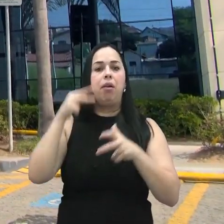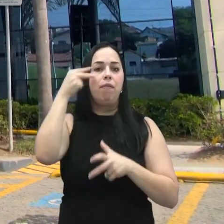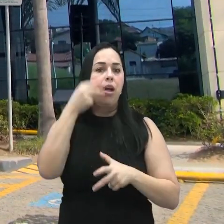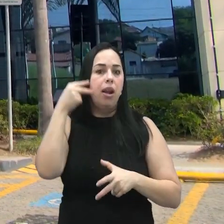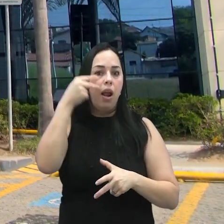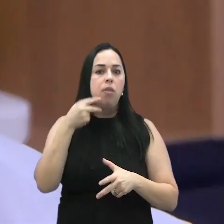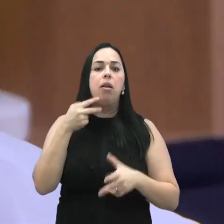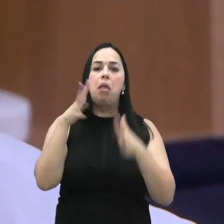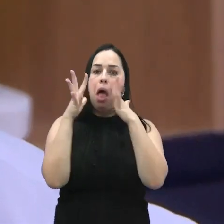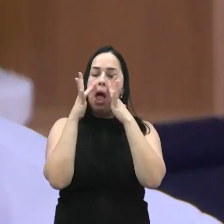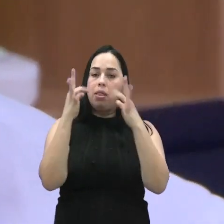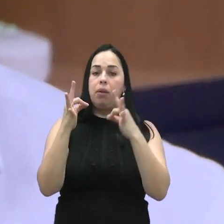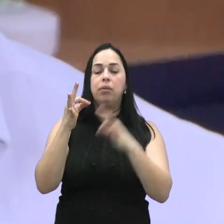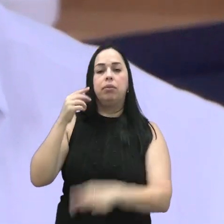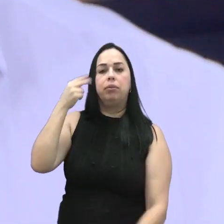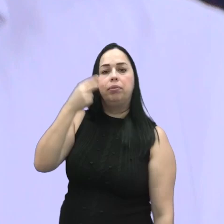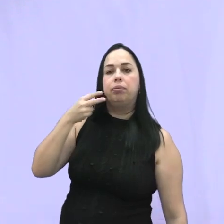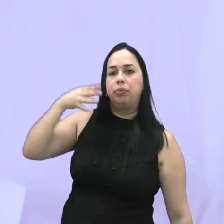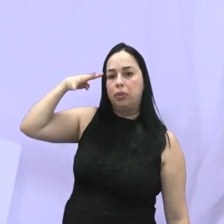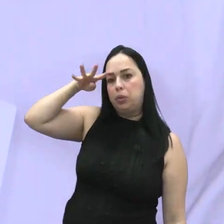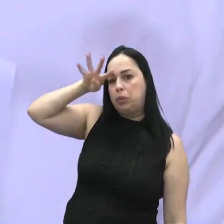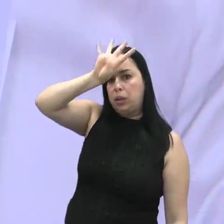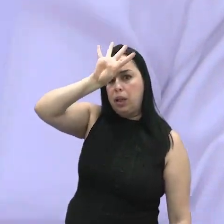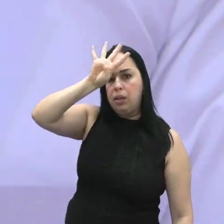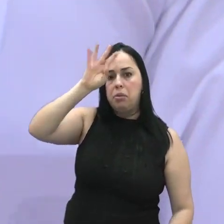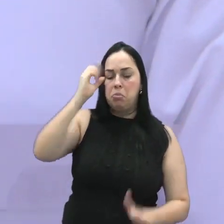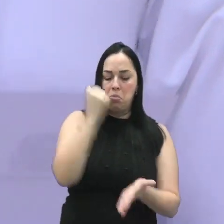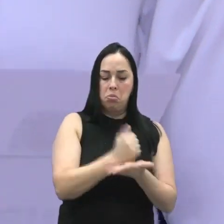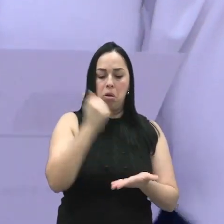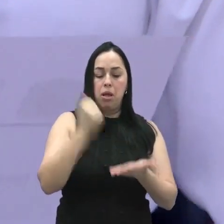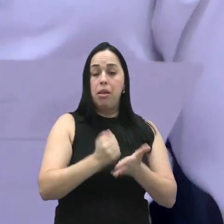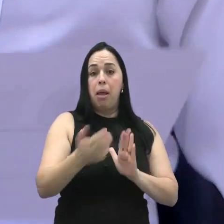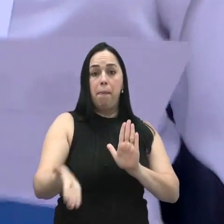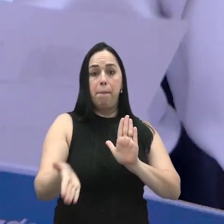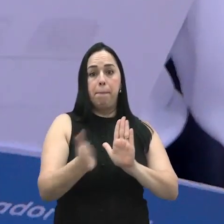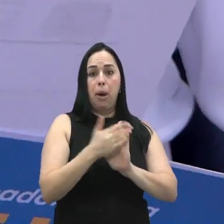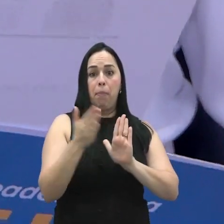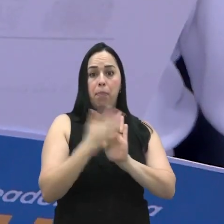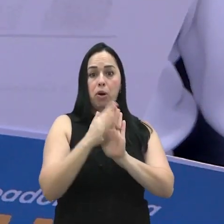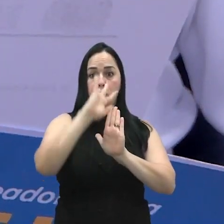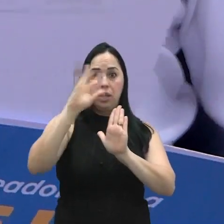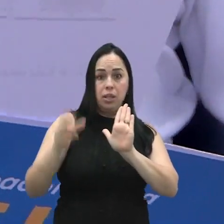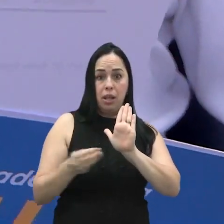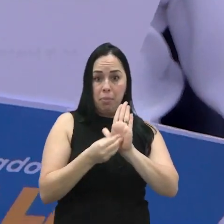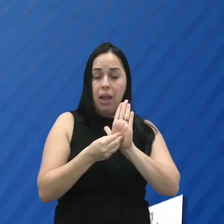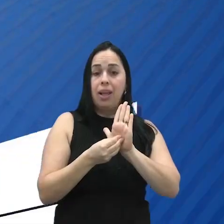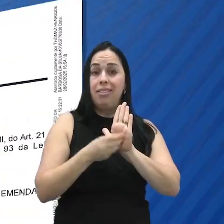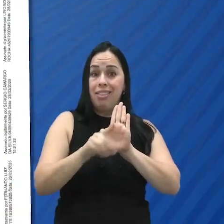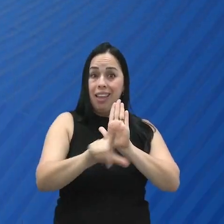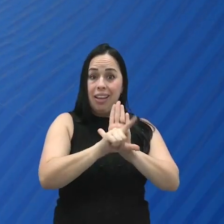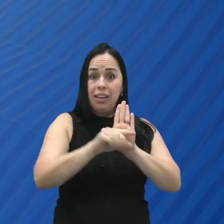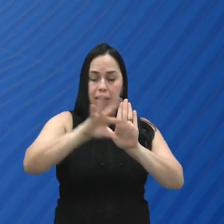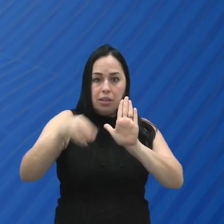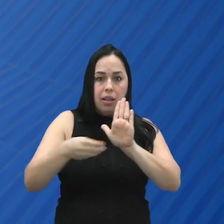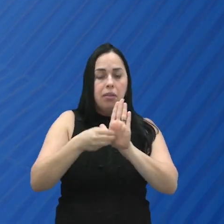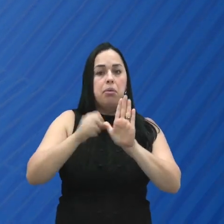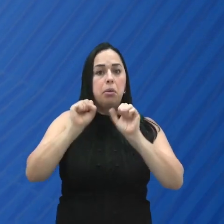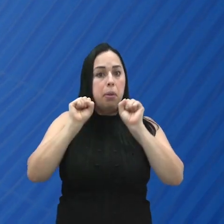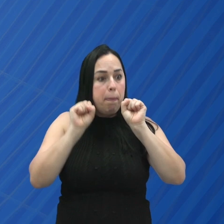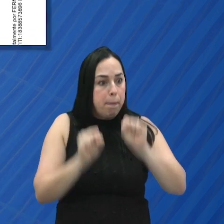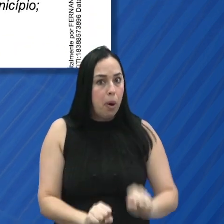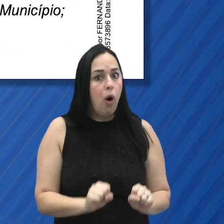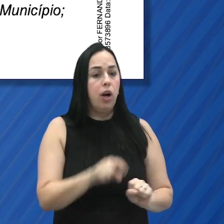São José. O vereador Sena protocolou uma proposta de emenda à lei orgânica para permitir que